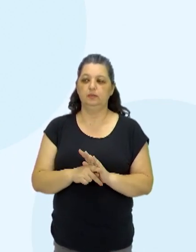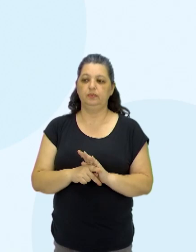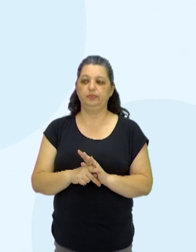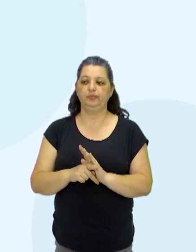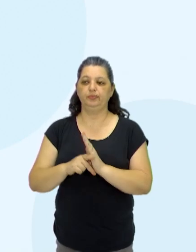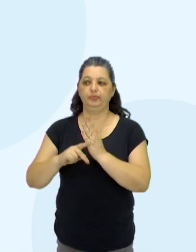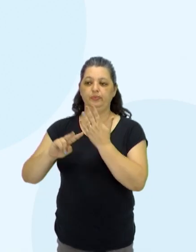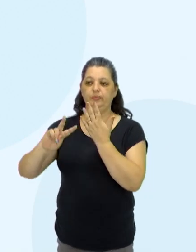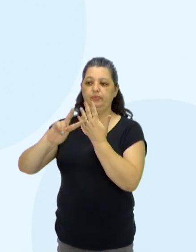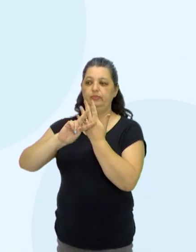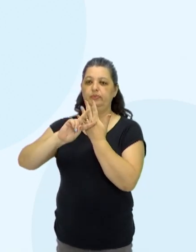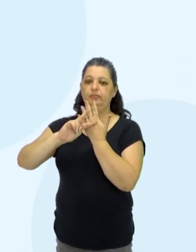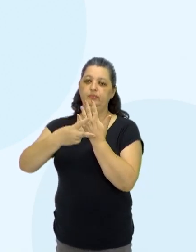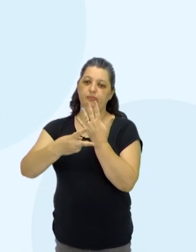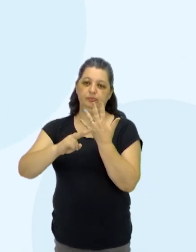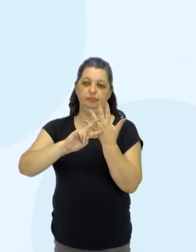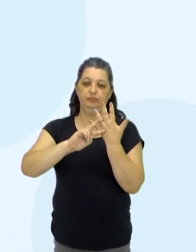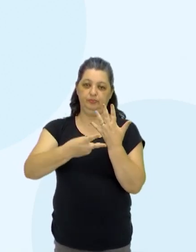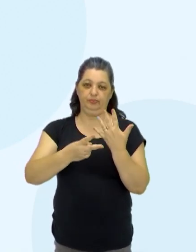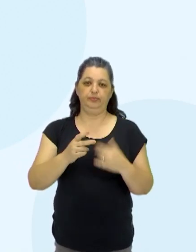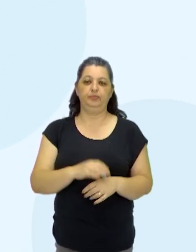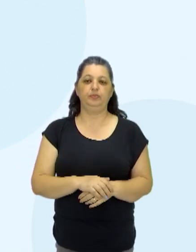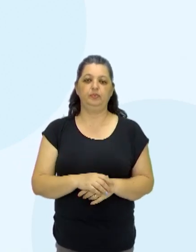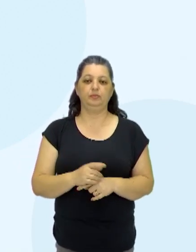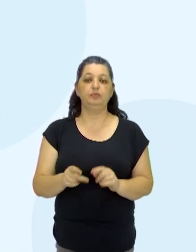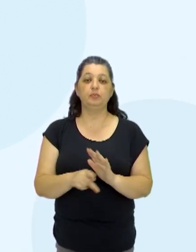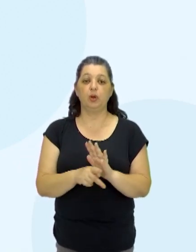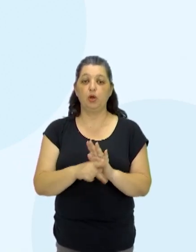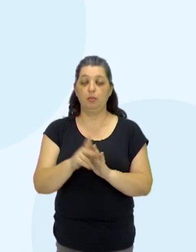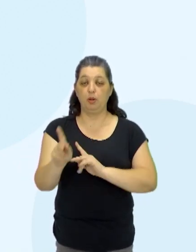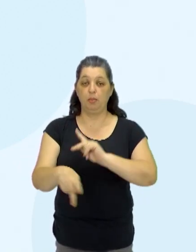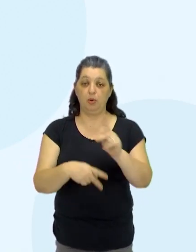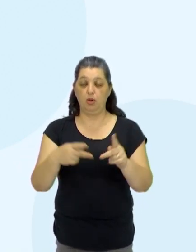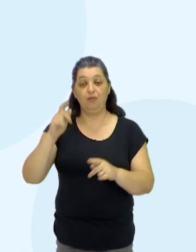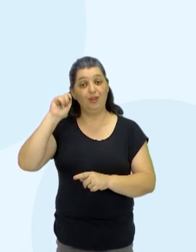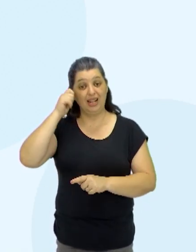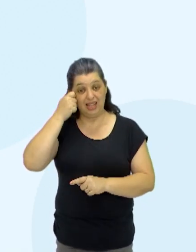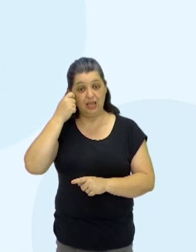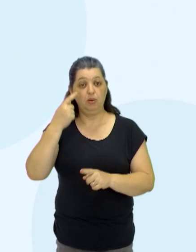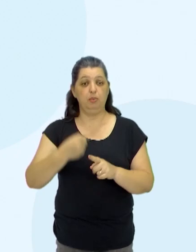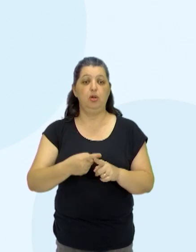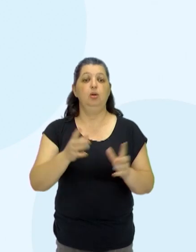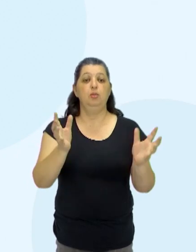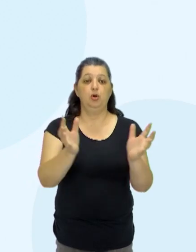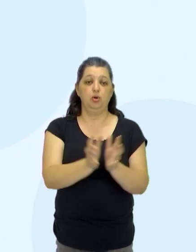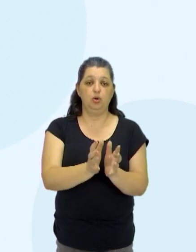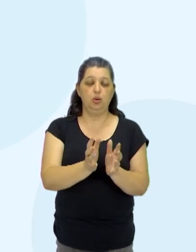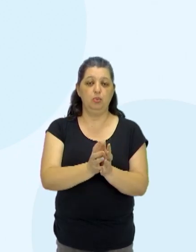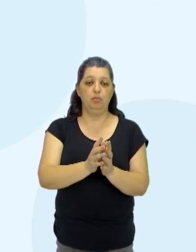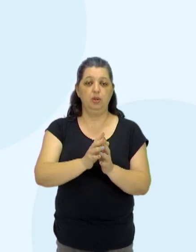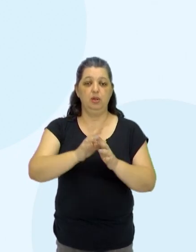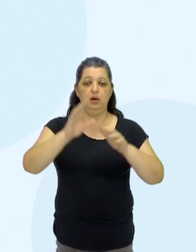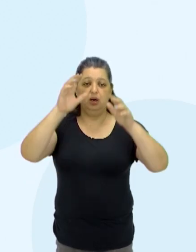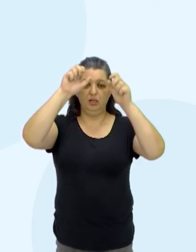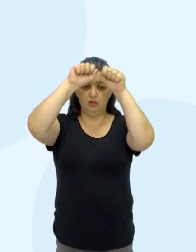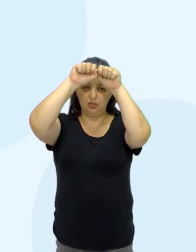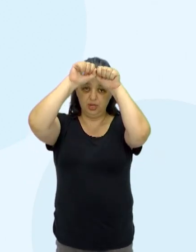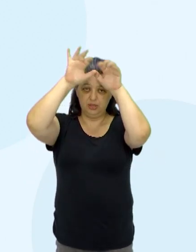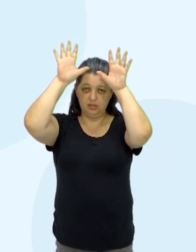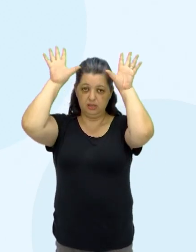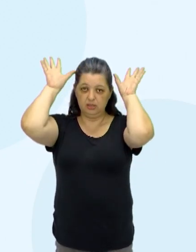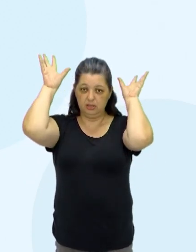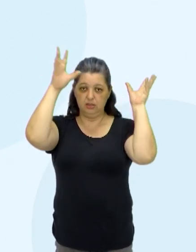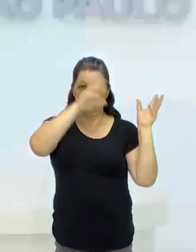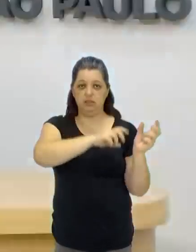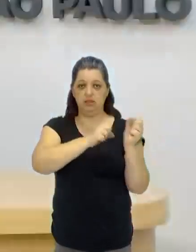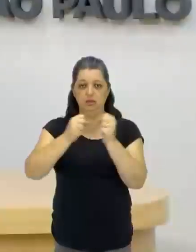reação dos negros, sendo o mais importante de todas a questão dos quilombos. Você lembra o que eram os quilombos, Giba? Região,